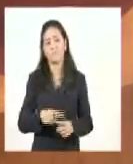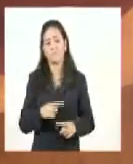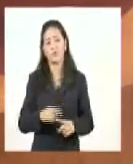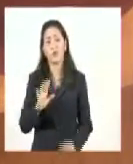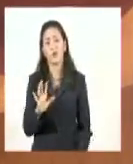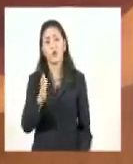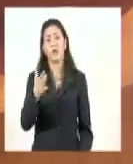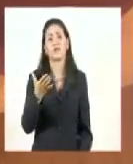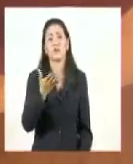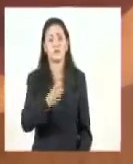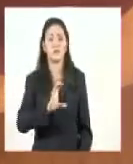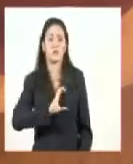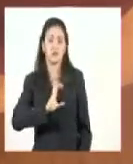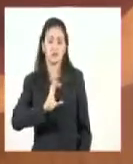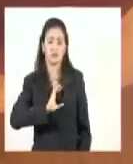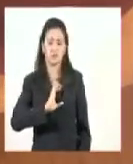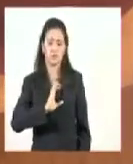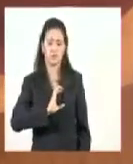de Caxias,